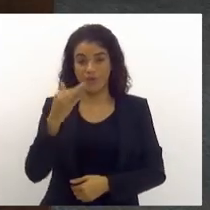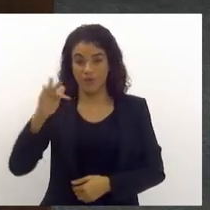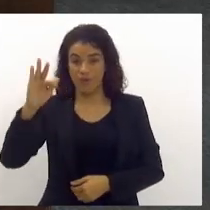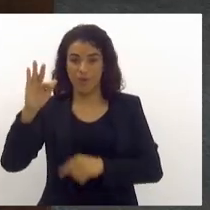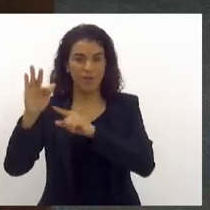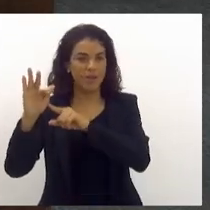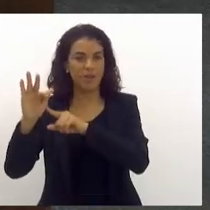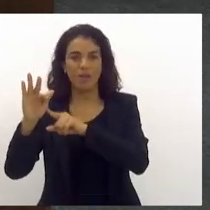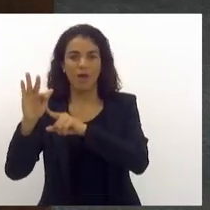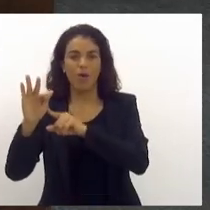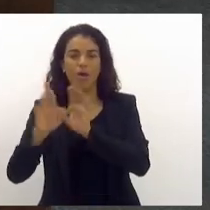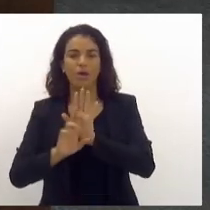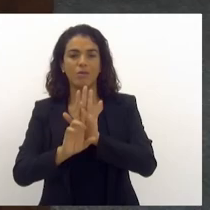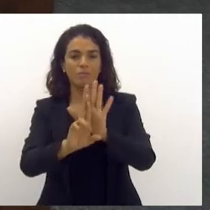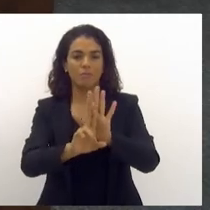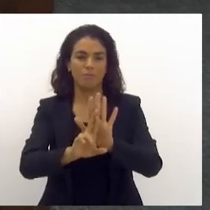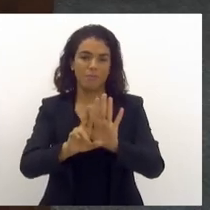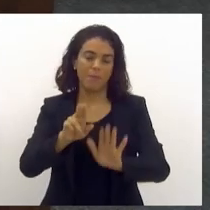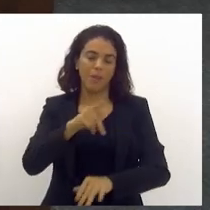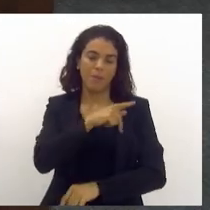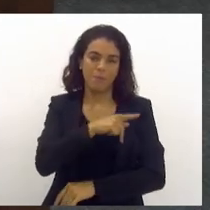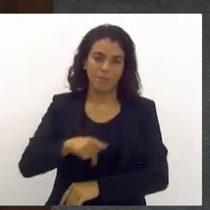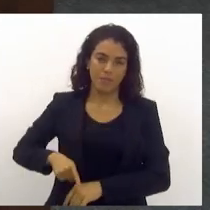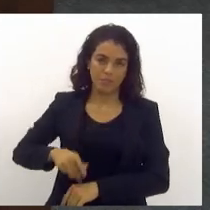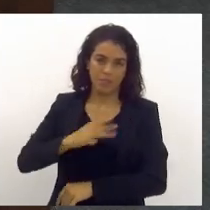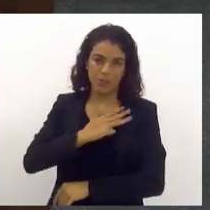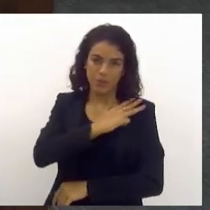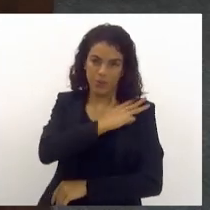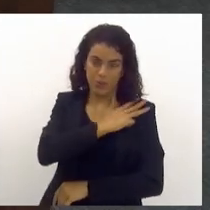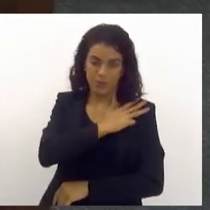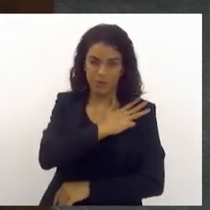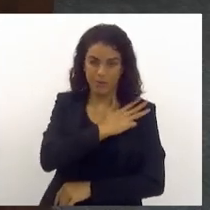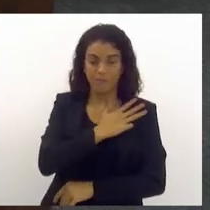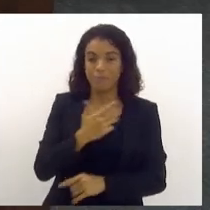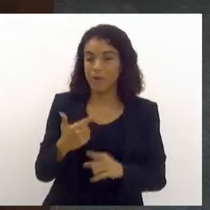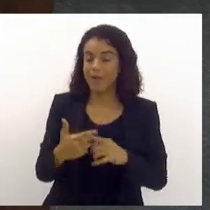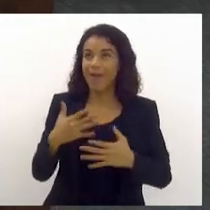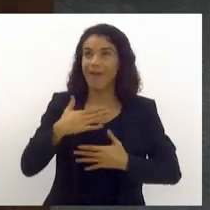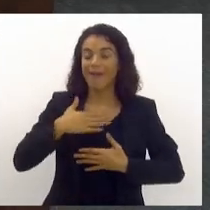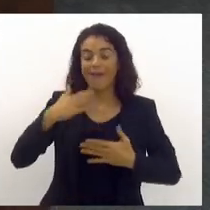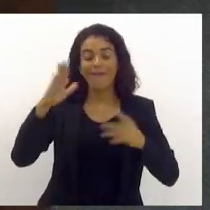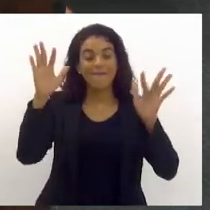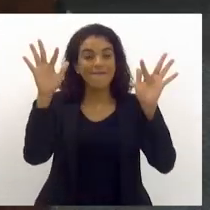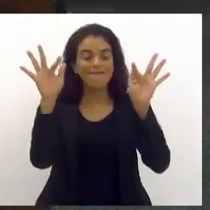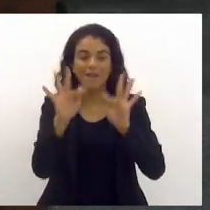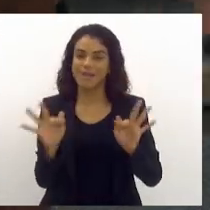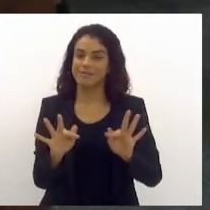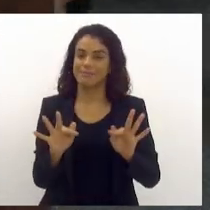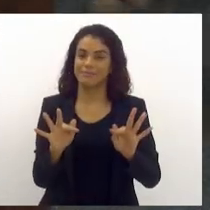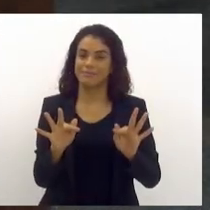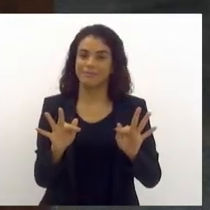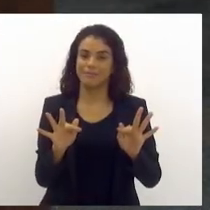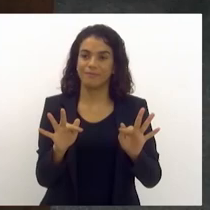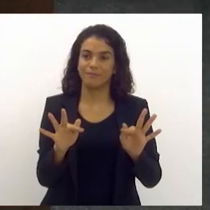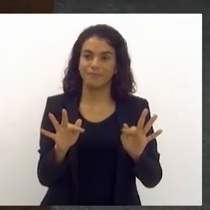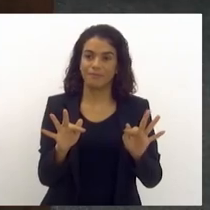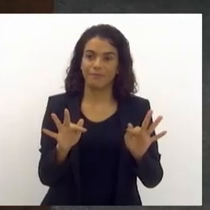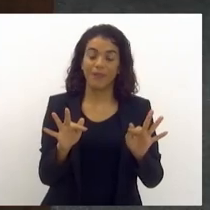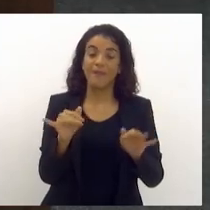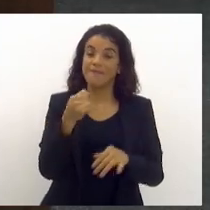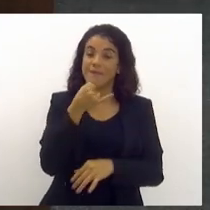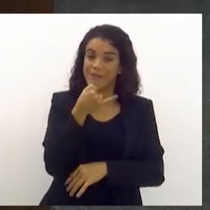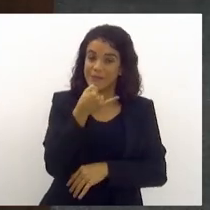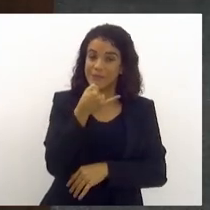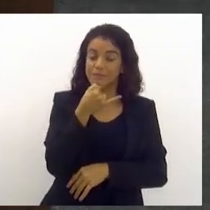através do nosso presidente Lula. Porque, felizmente, nós estamos vivendo uma era